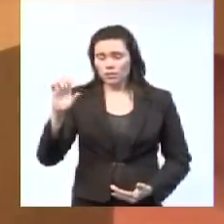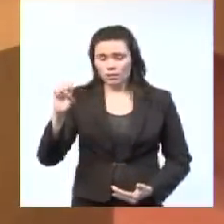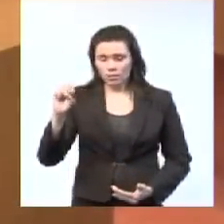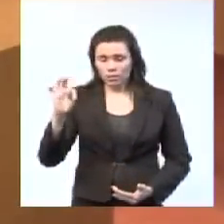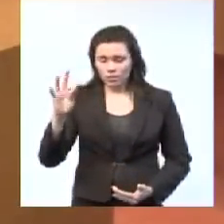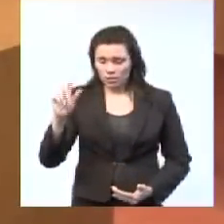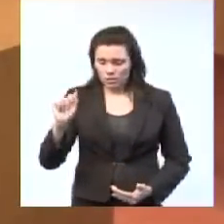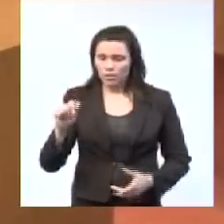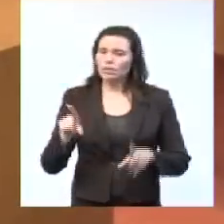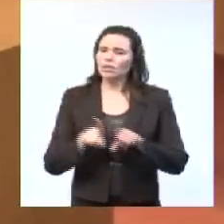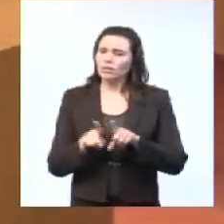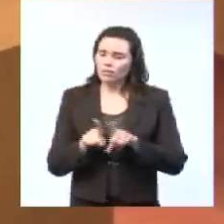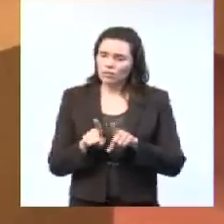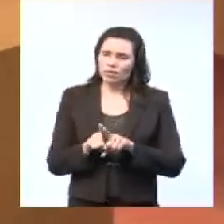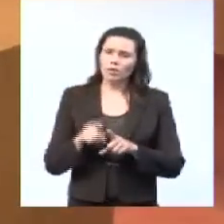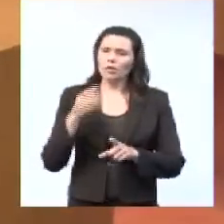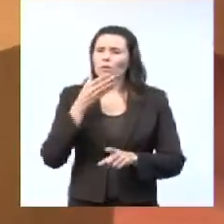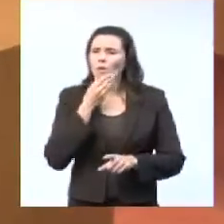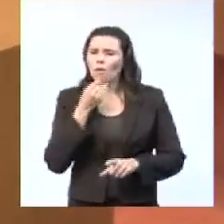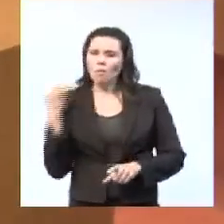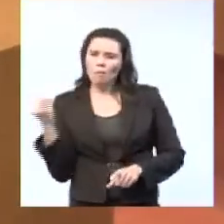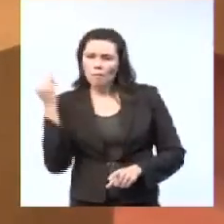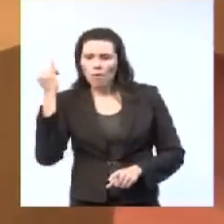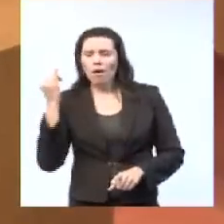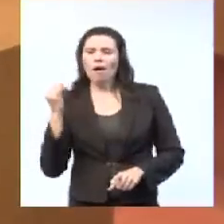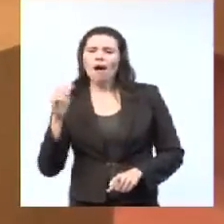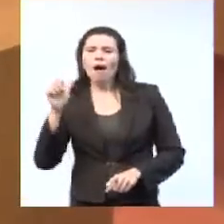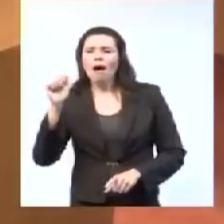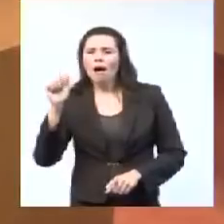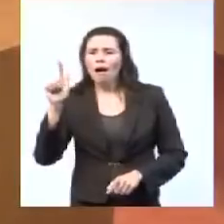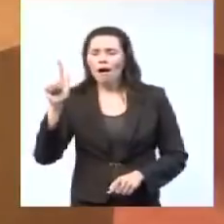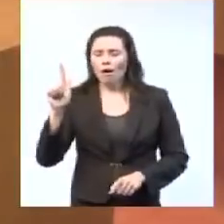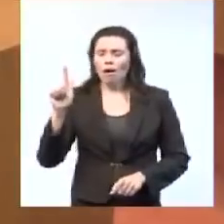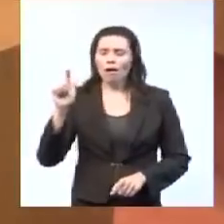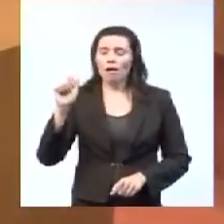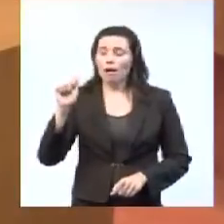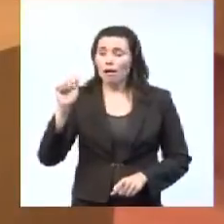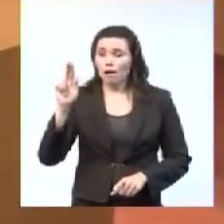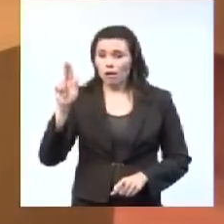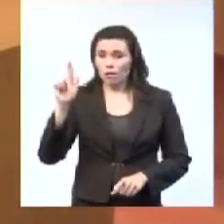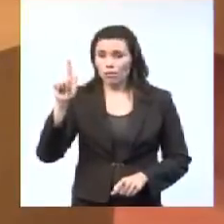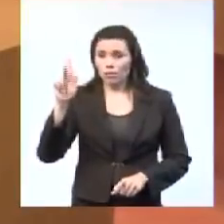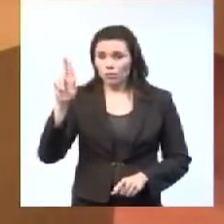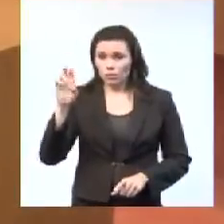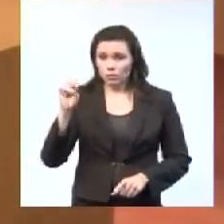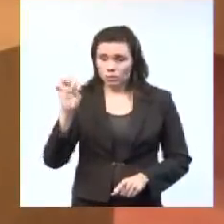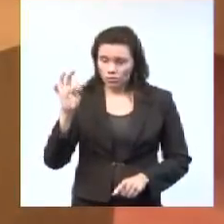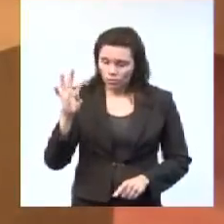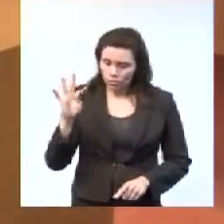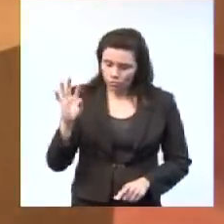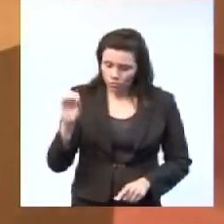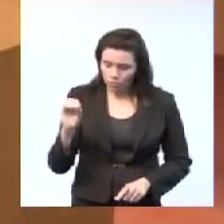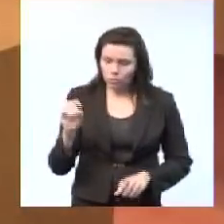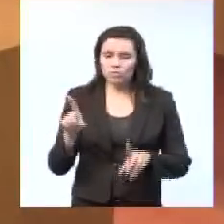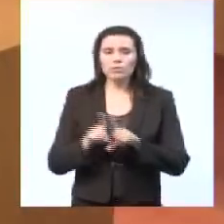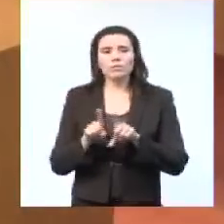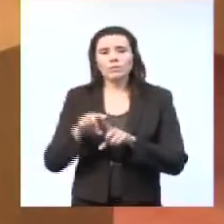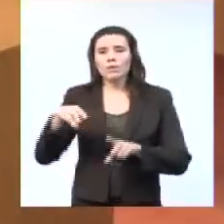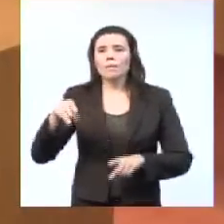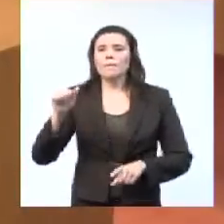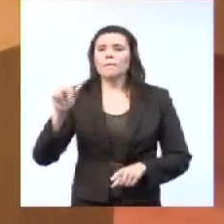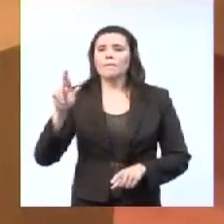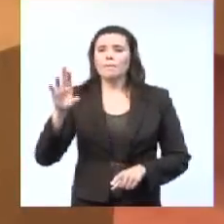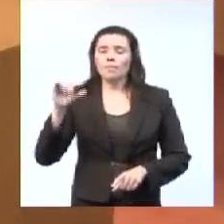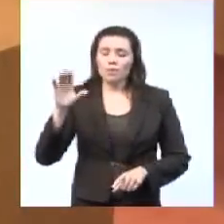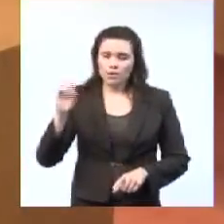também Augusto Lobato, entre tantos outros. Mas a minha militância no